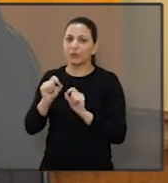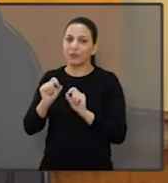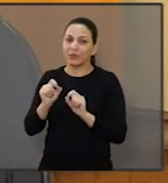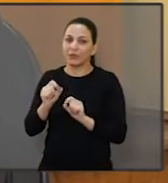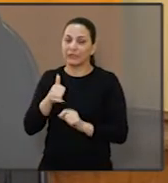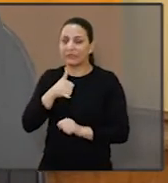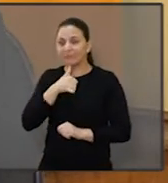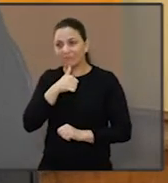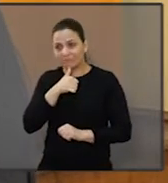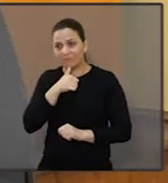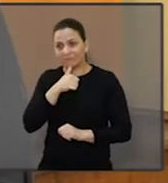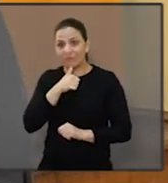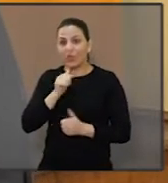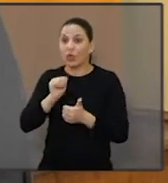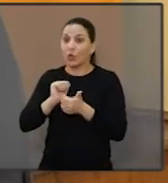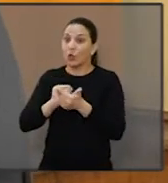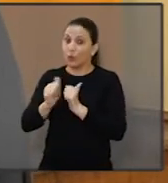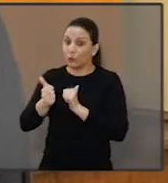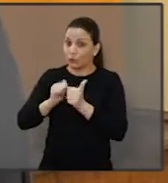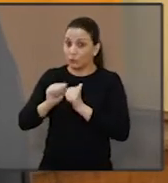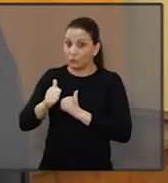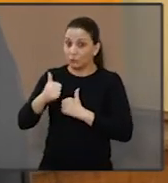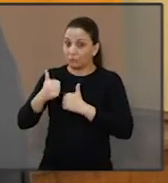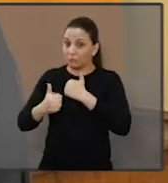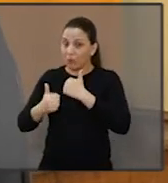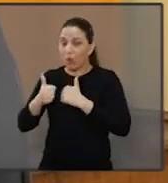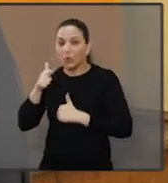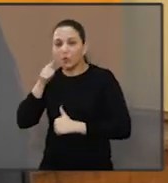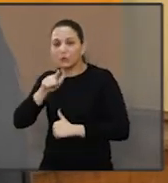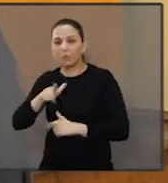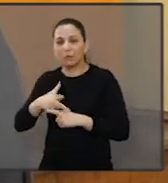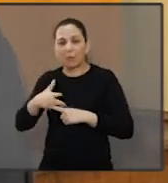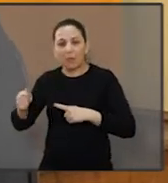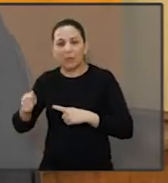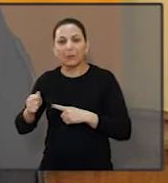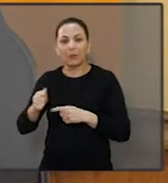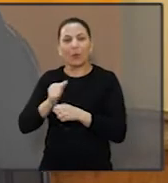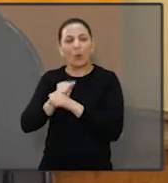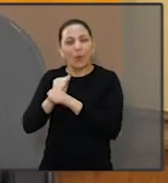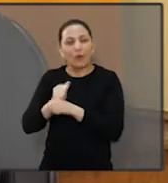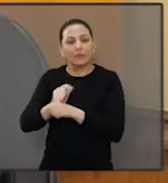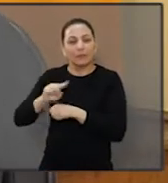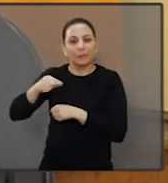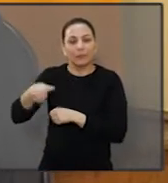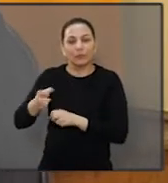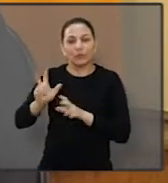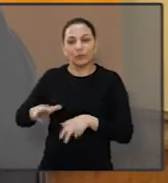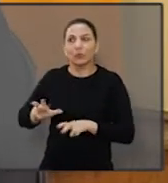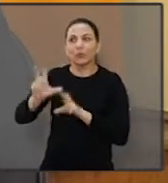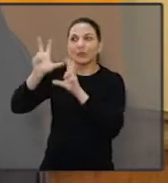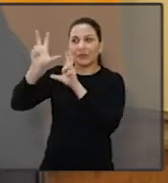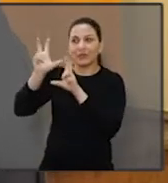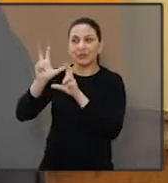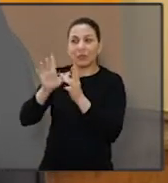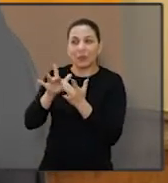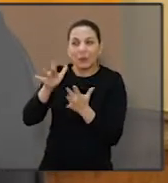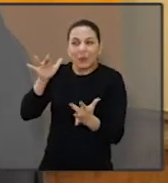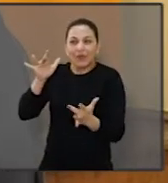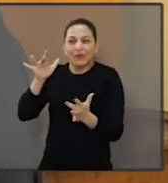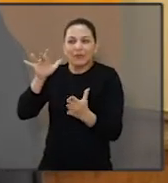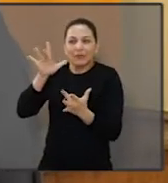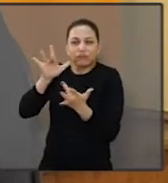que a gente fala que o futebol também foi campeão naquele mesmo ano, logo em seguida, né? Então, assim, apagou um